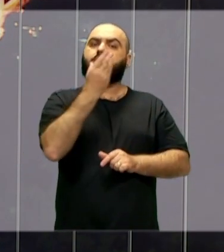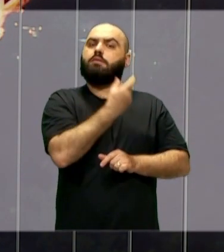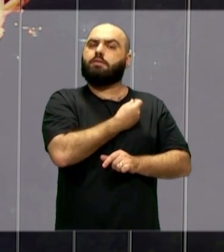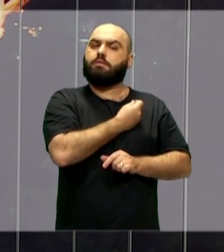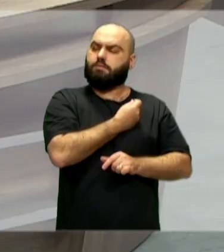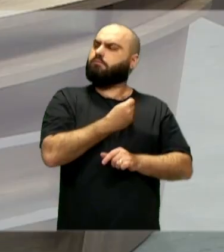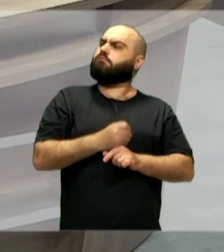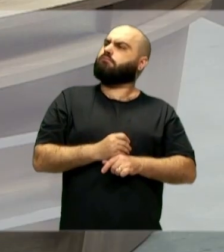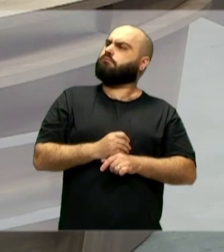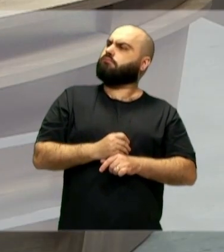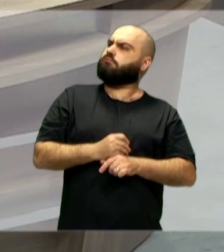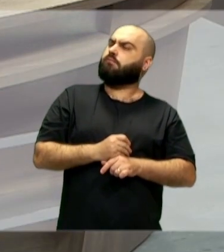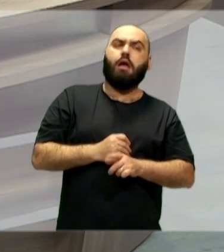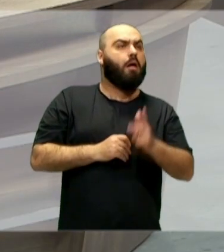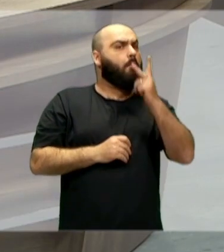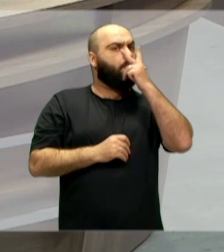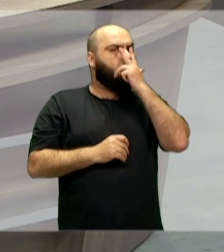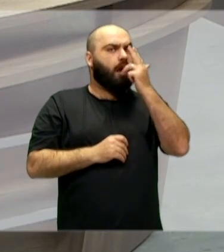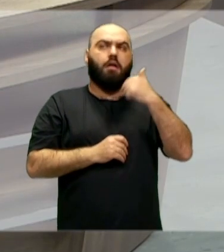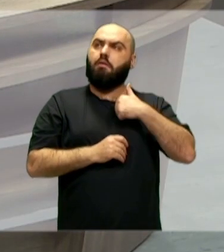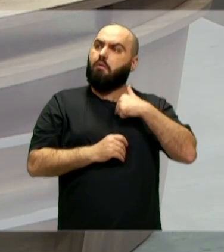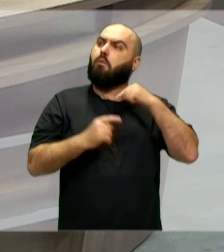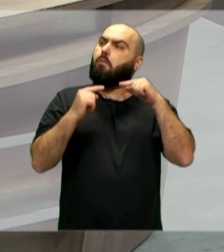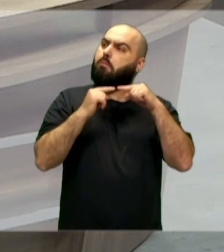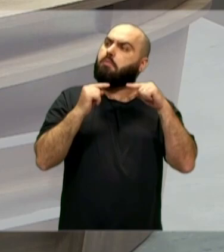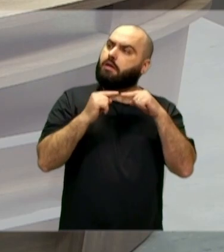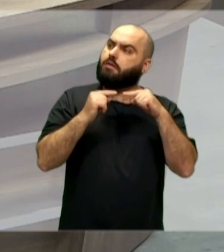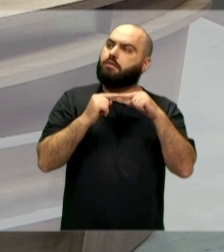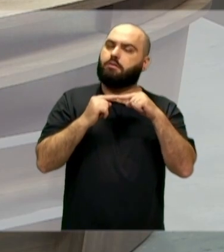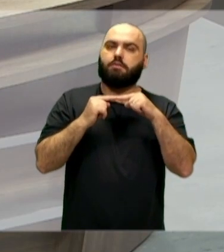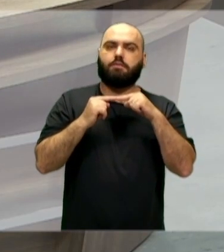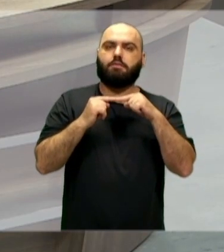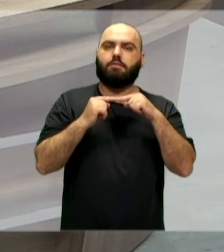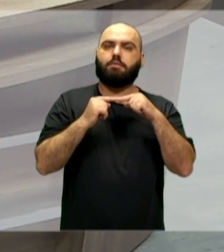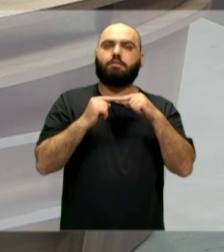Eu acho que sou eu. E aí foi quando eu comecei a me compreender.